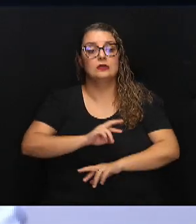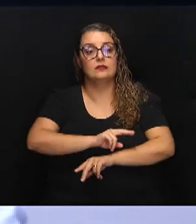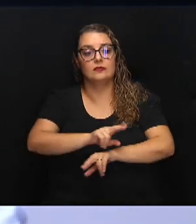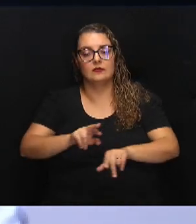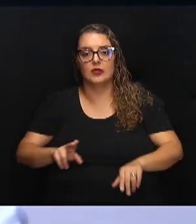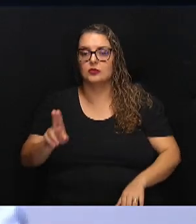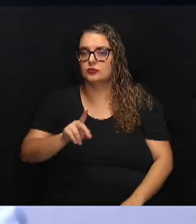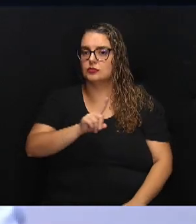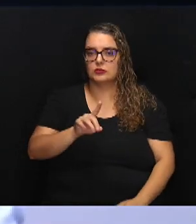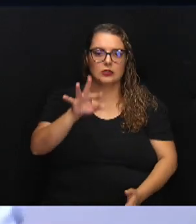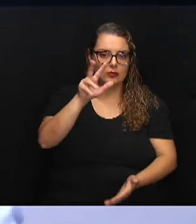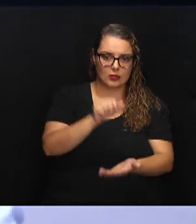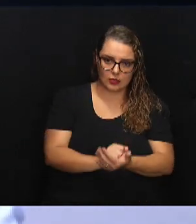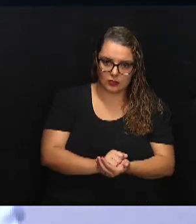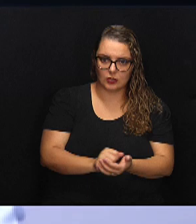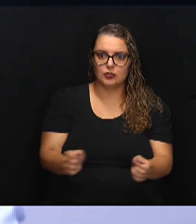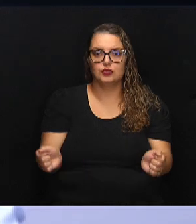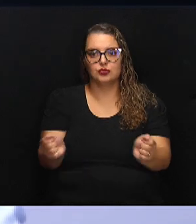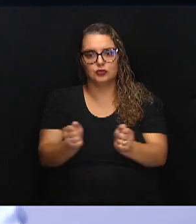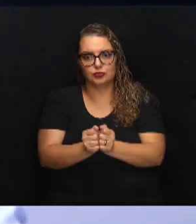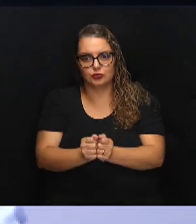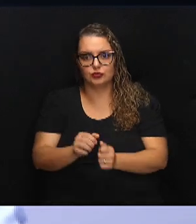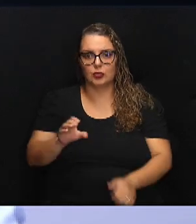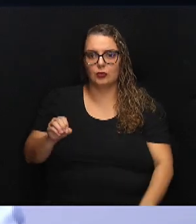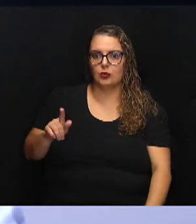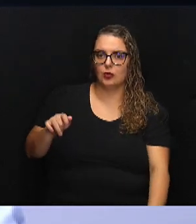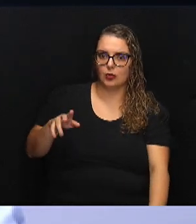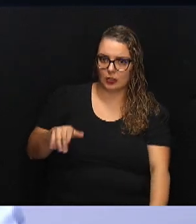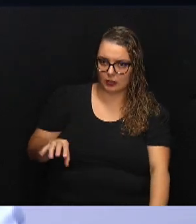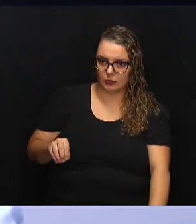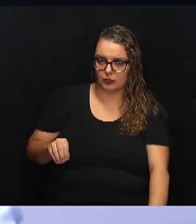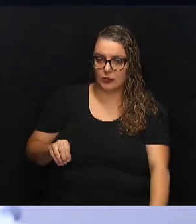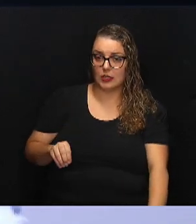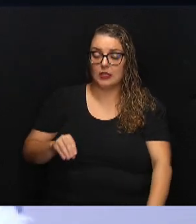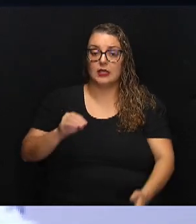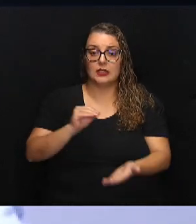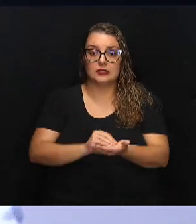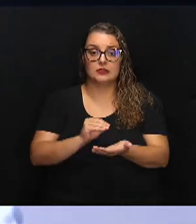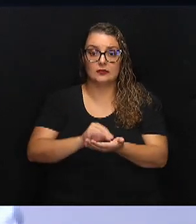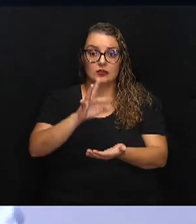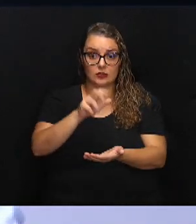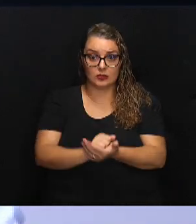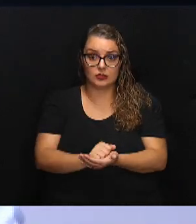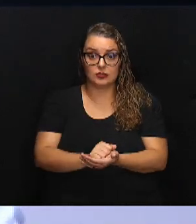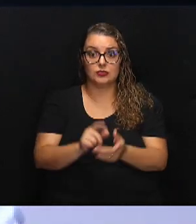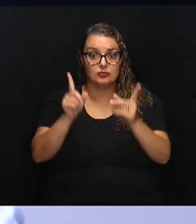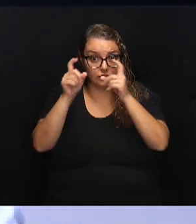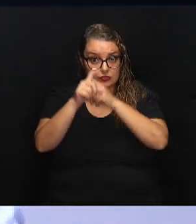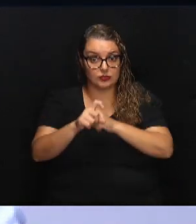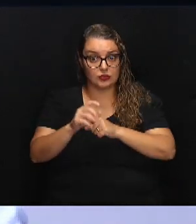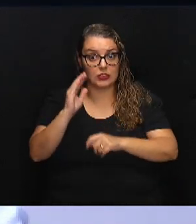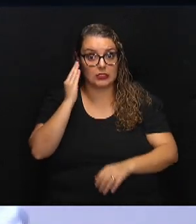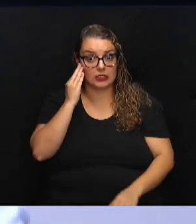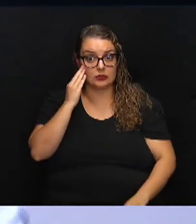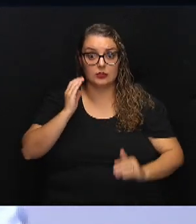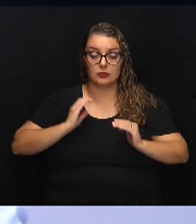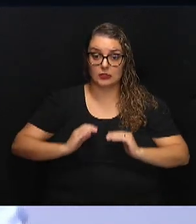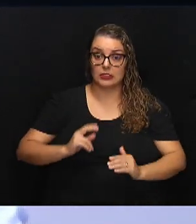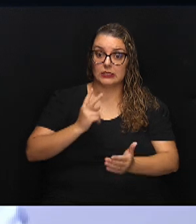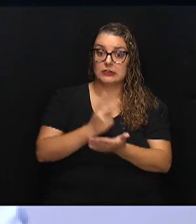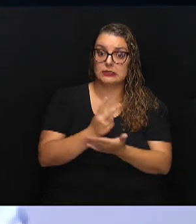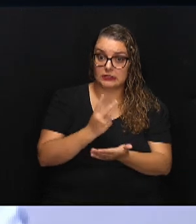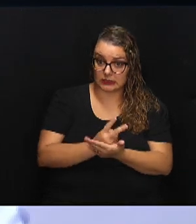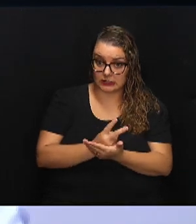não cadastrados junto ao órgão e essa falta de cadastro dificulta também o entendimento do comportamento. Então, sempre que